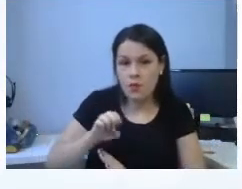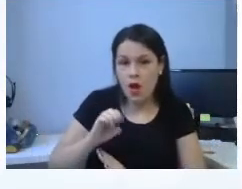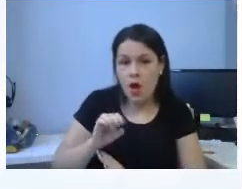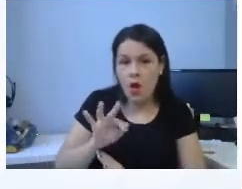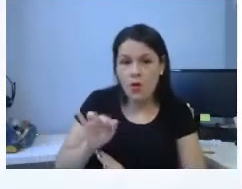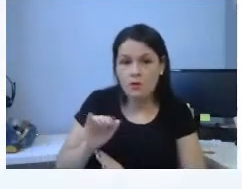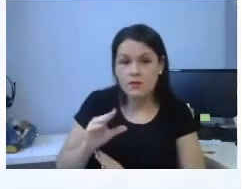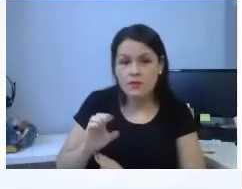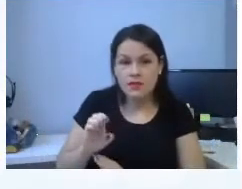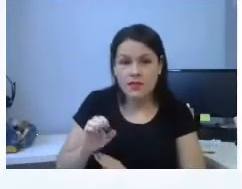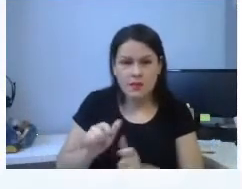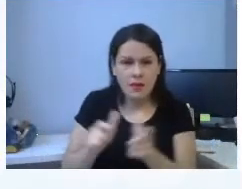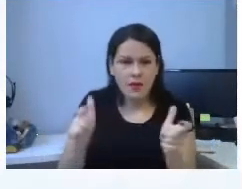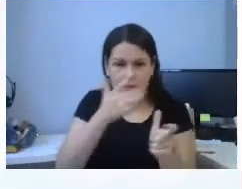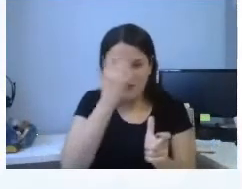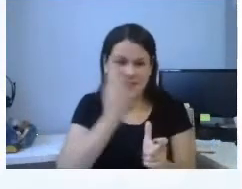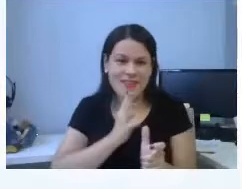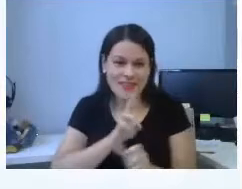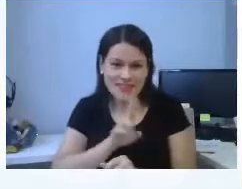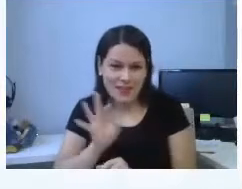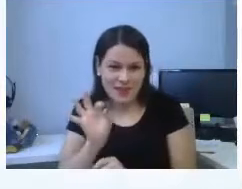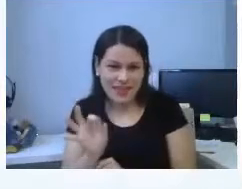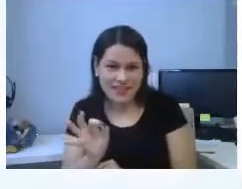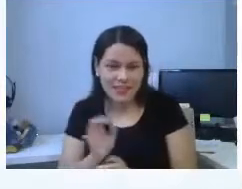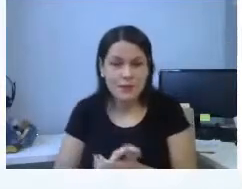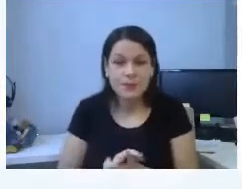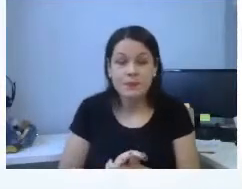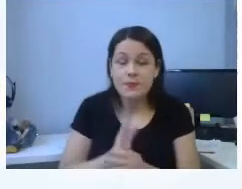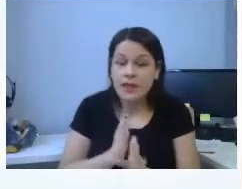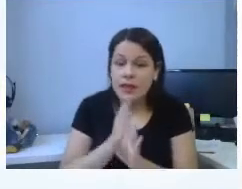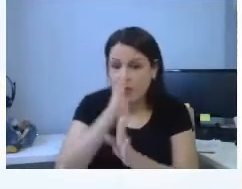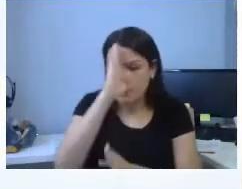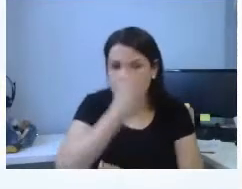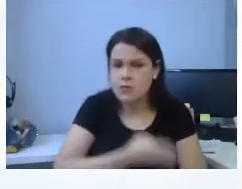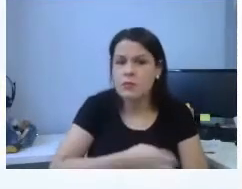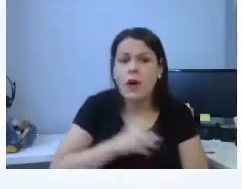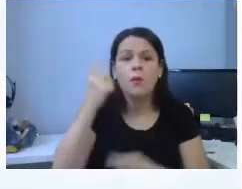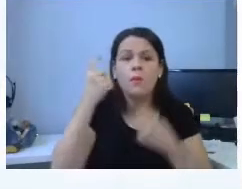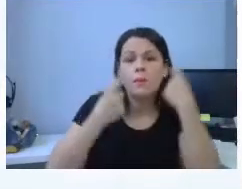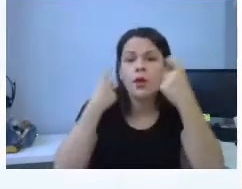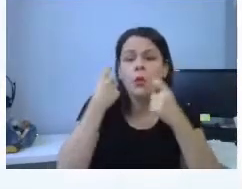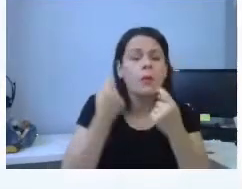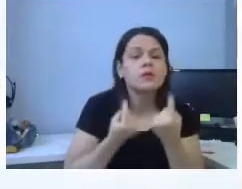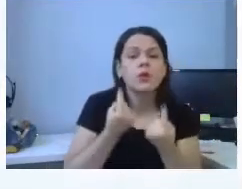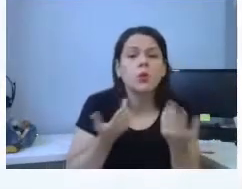pela grande mídia, né? A nossa preocupação principal qual é?